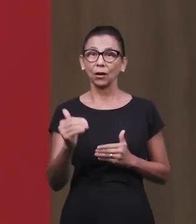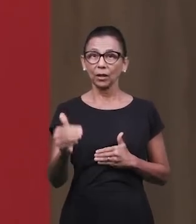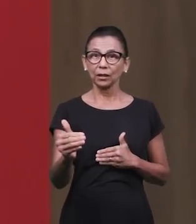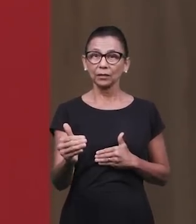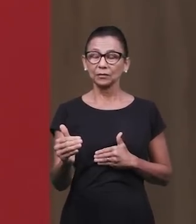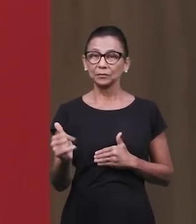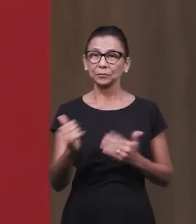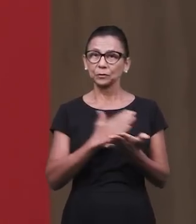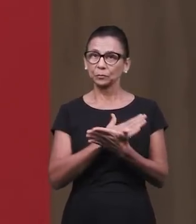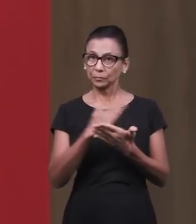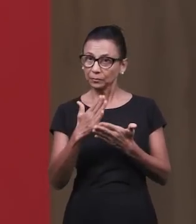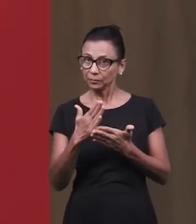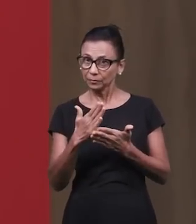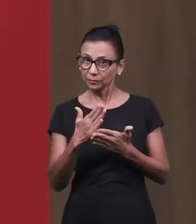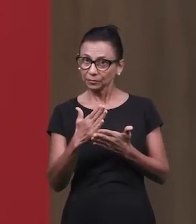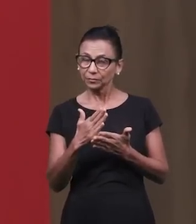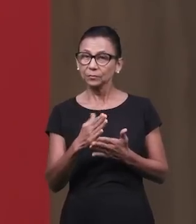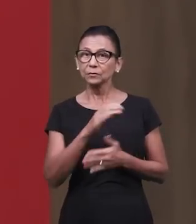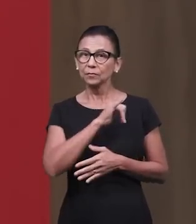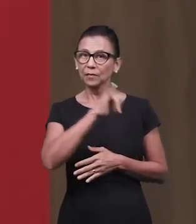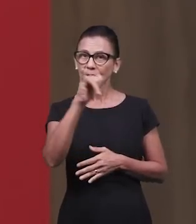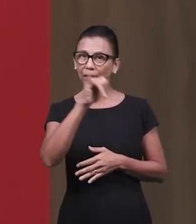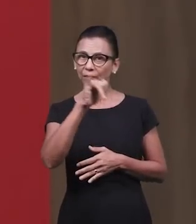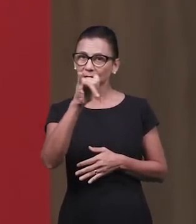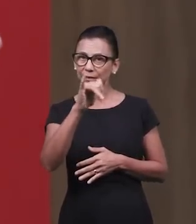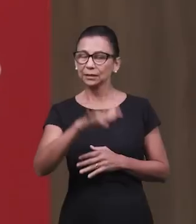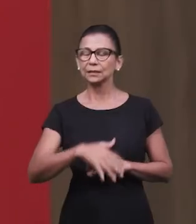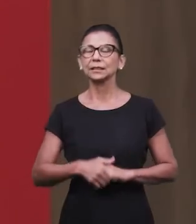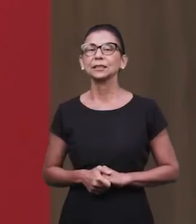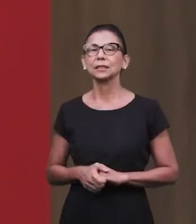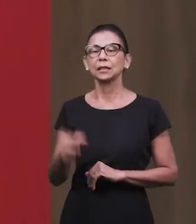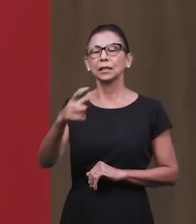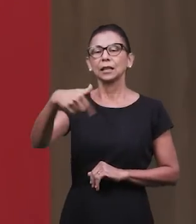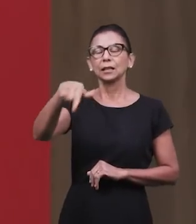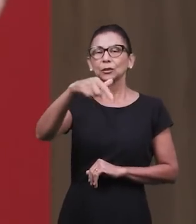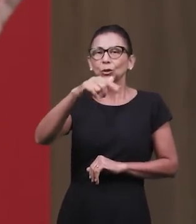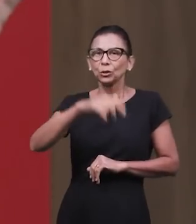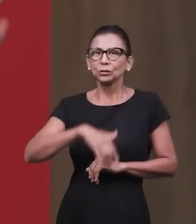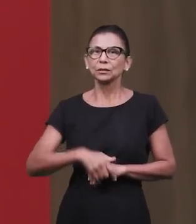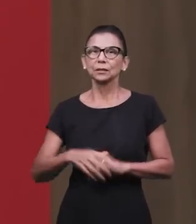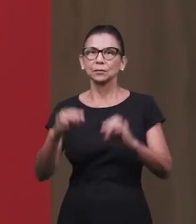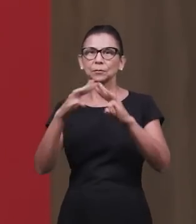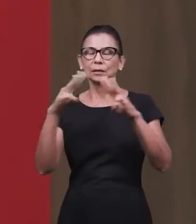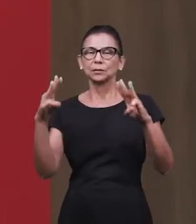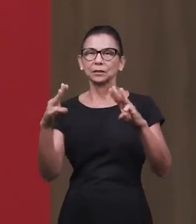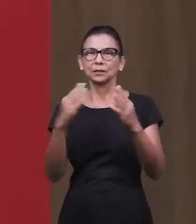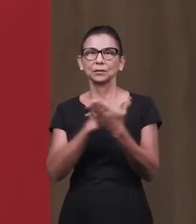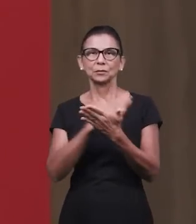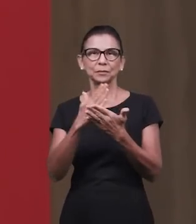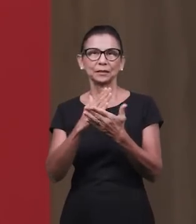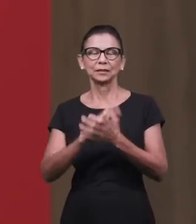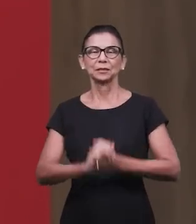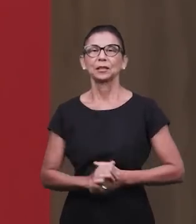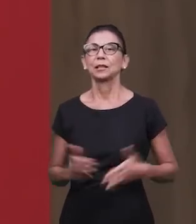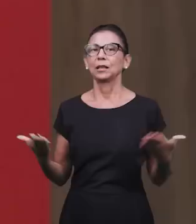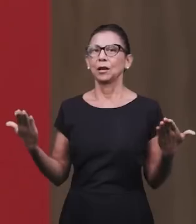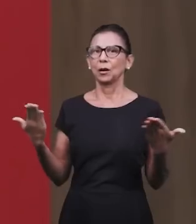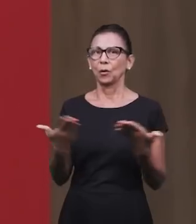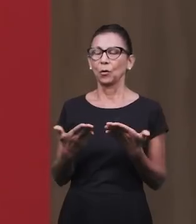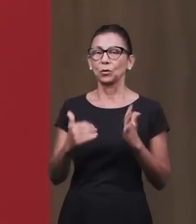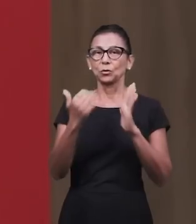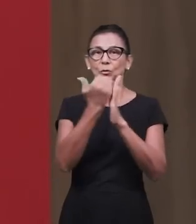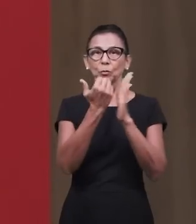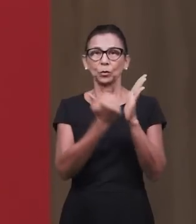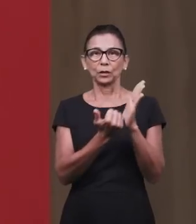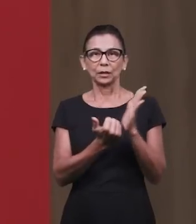estamos entrando no ar, hein? Isso, avisa aí o seu irmão, avisa aí a sua irmã, avisa todo mundo que o Manaí News está entrando no ar. Hoje,